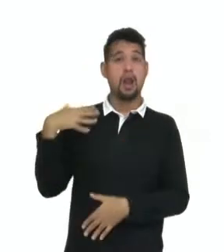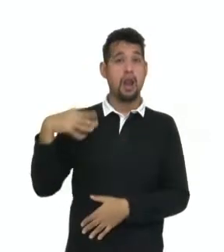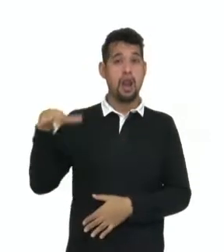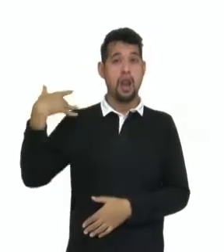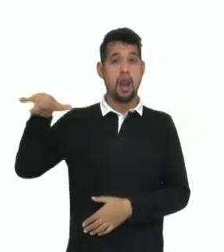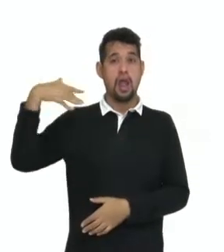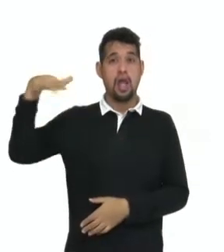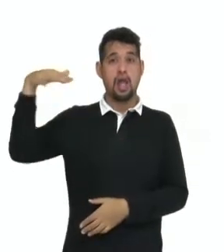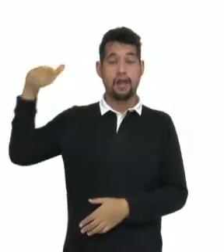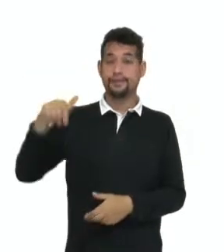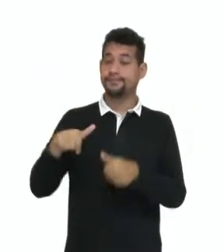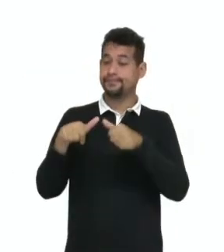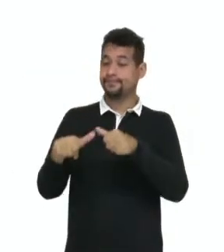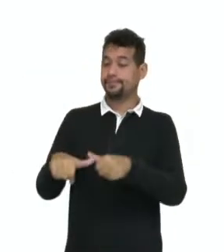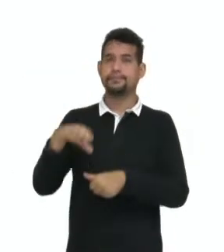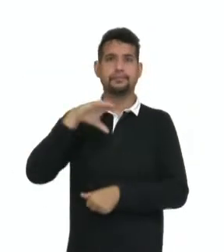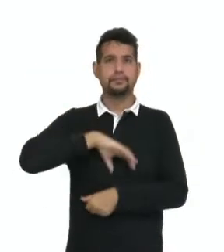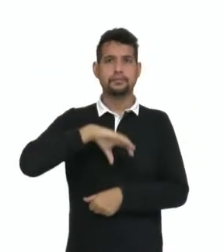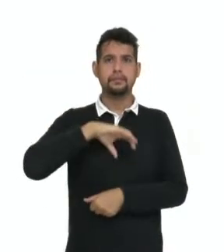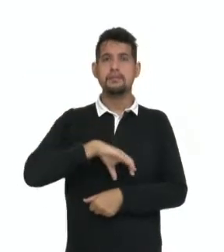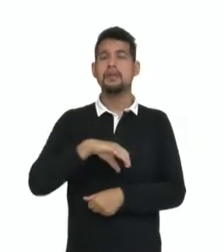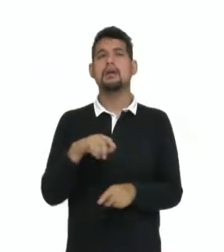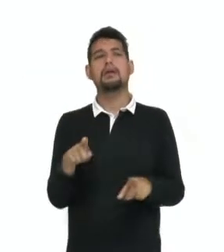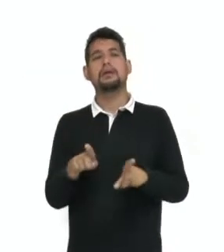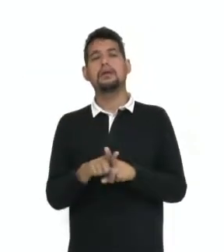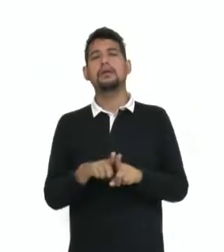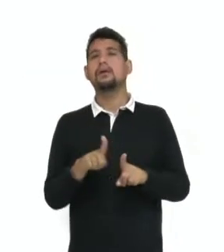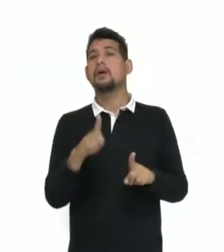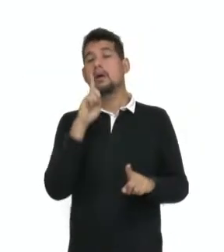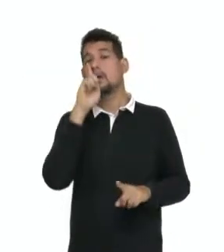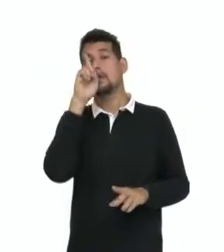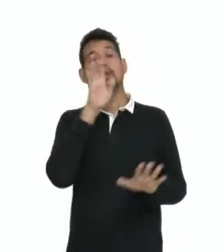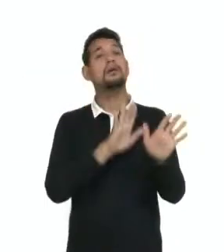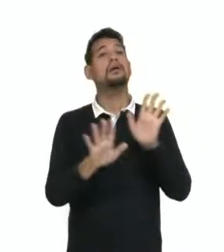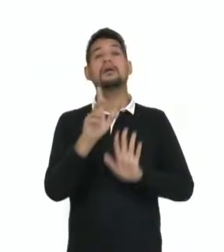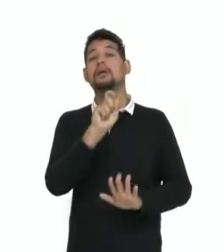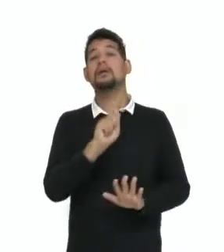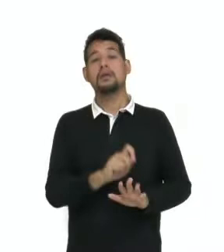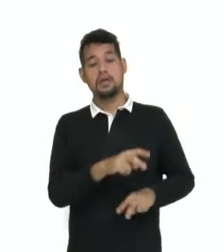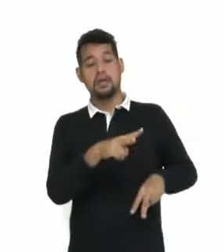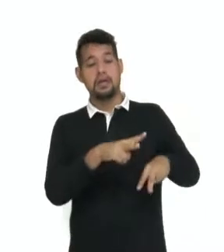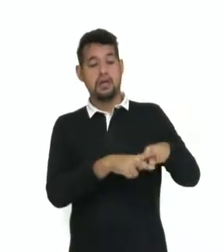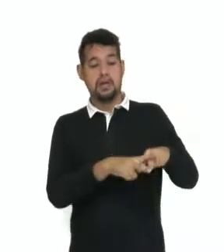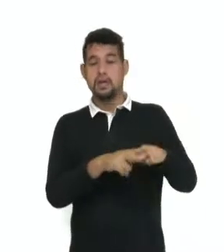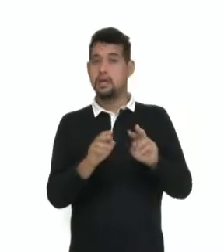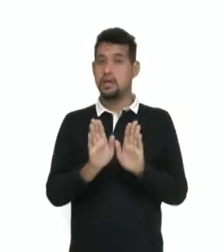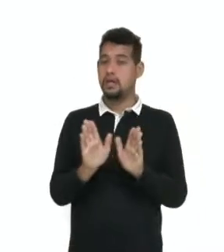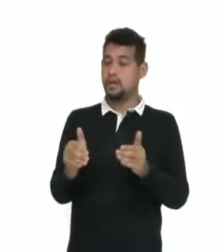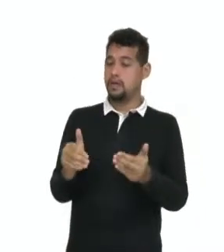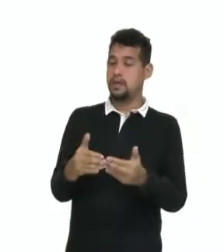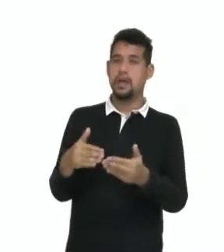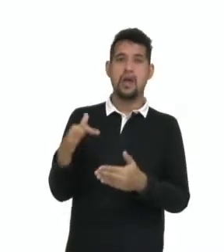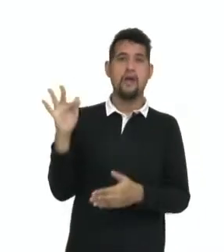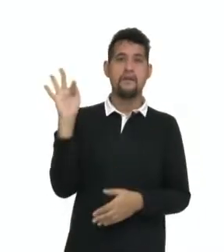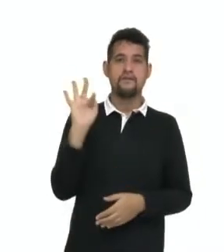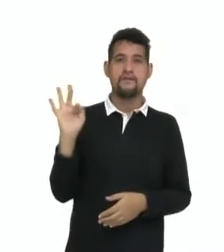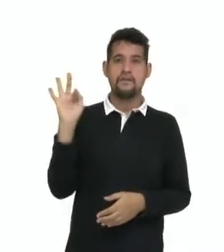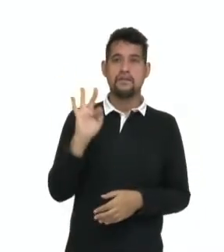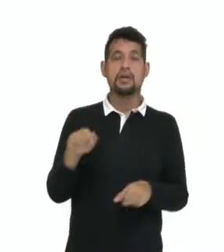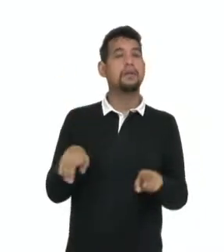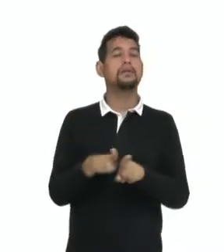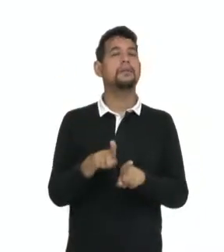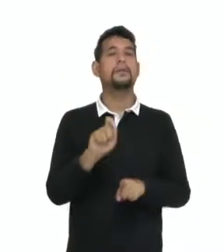em Portugal, implicaria o risco de ser aprisionado pelos franceses e de ser forçado